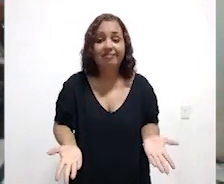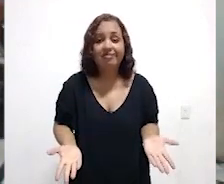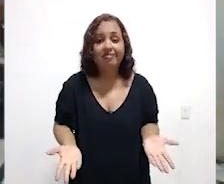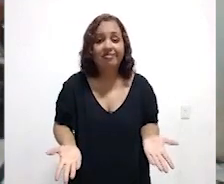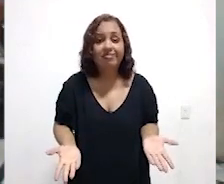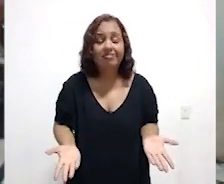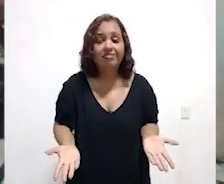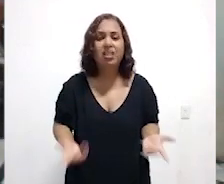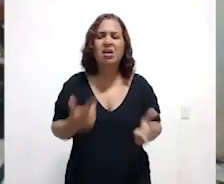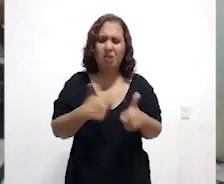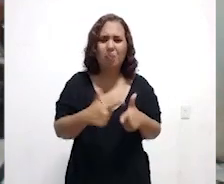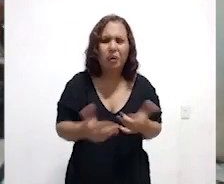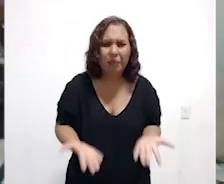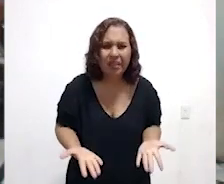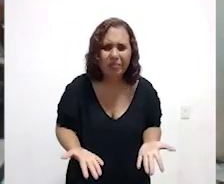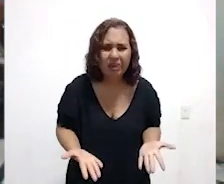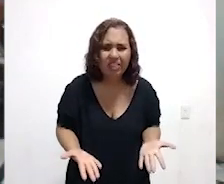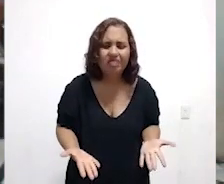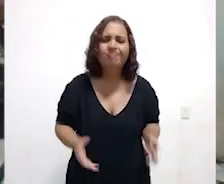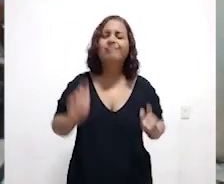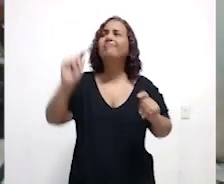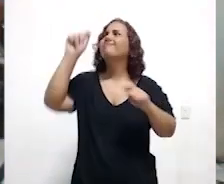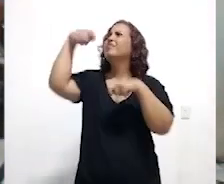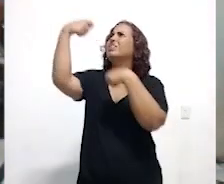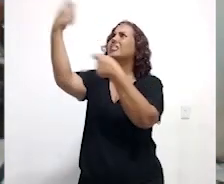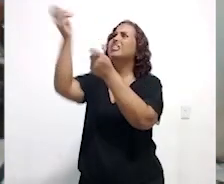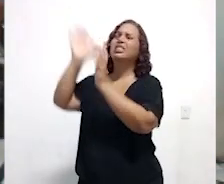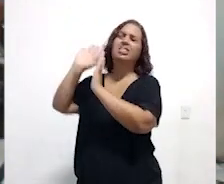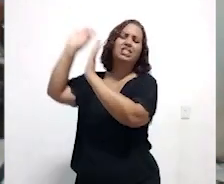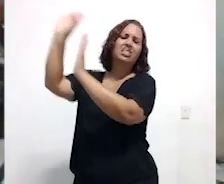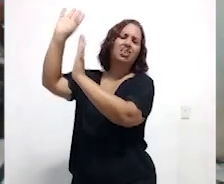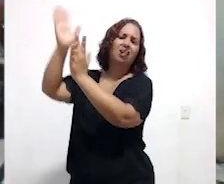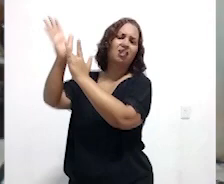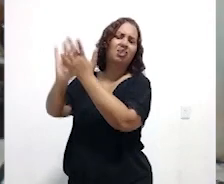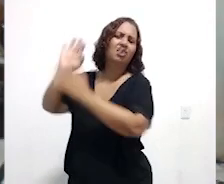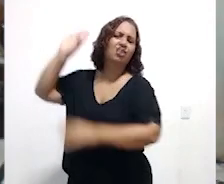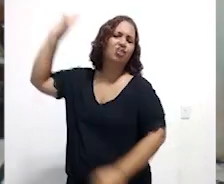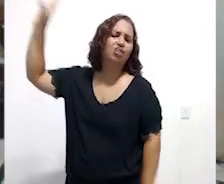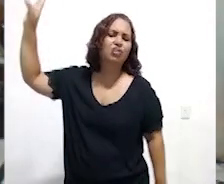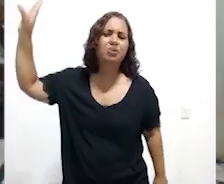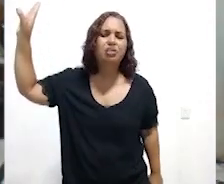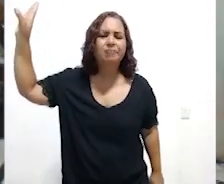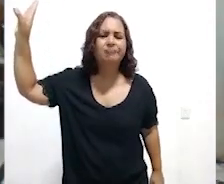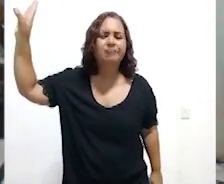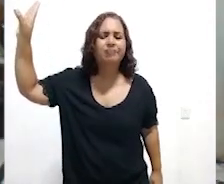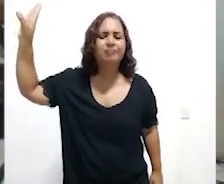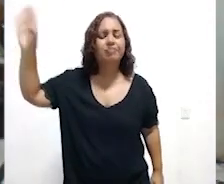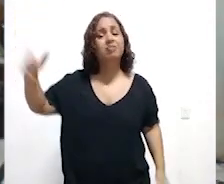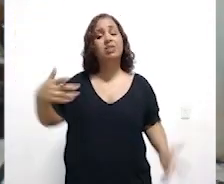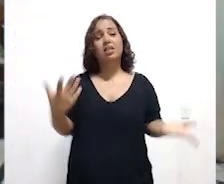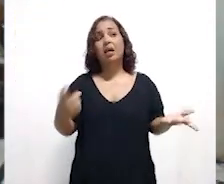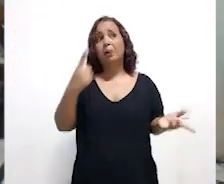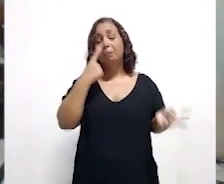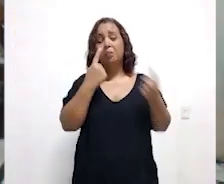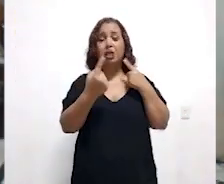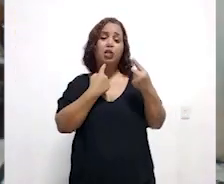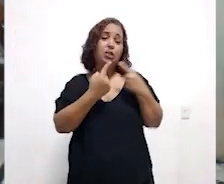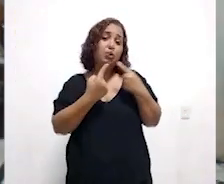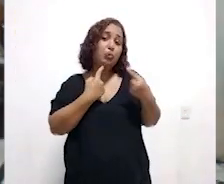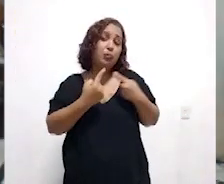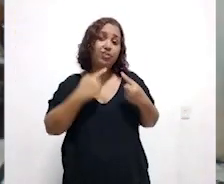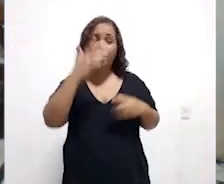Leva esse problema para Jesus. Estão suspeitando de... Tem alguém com vírus na sua